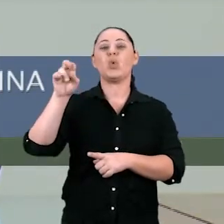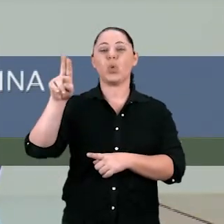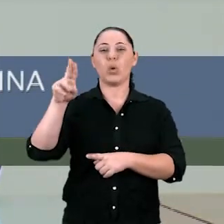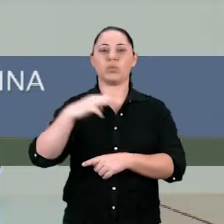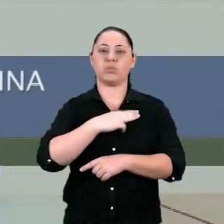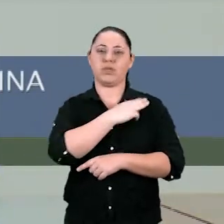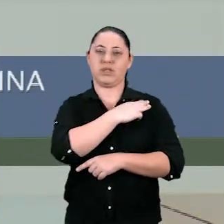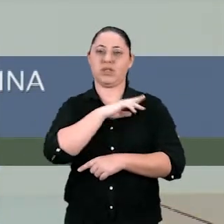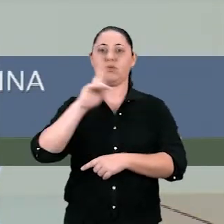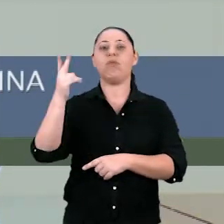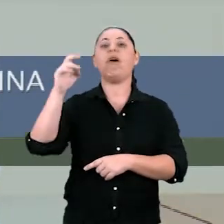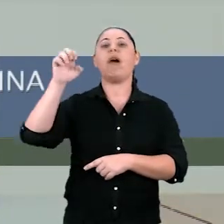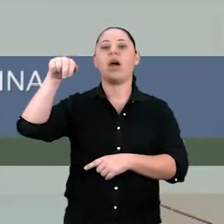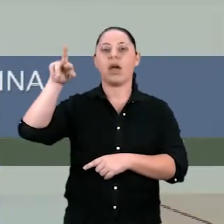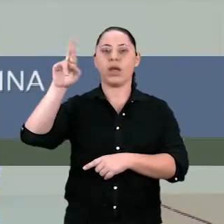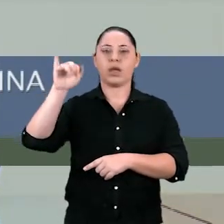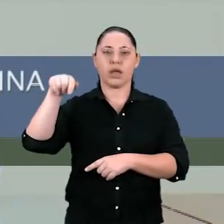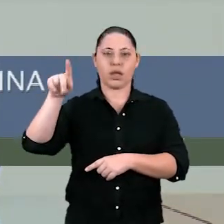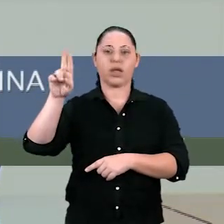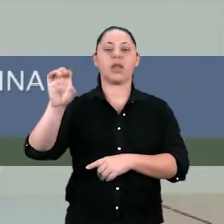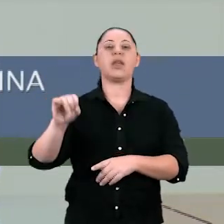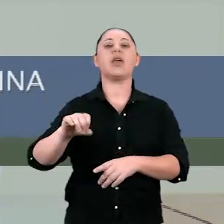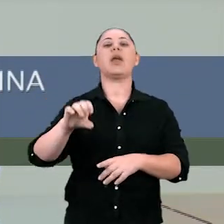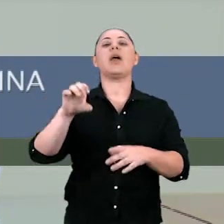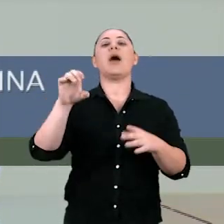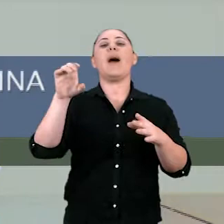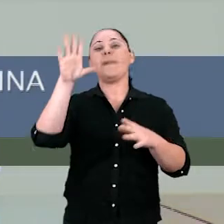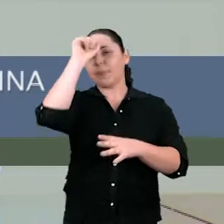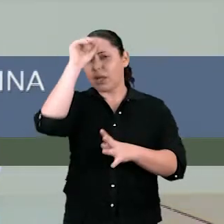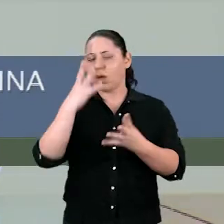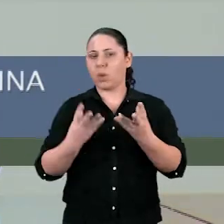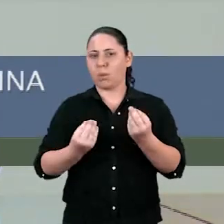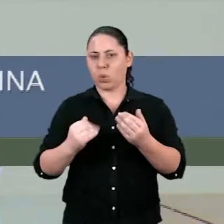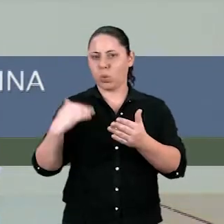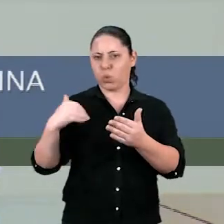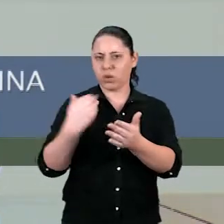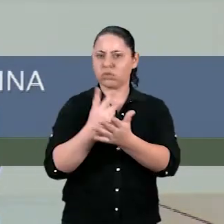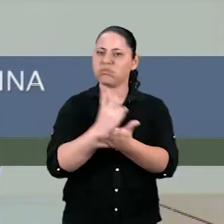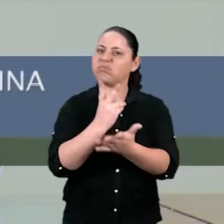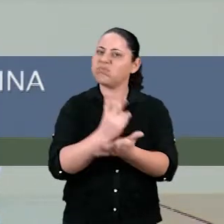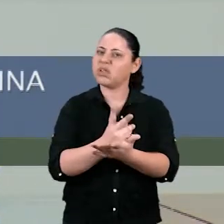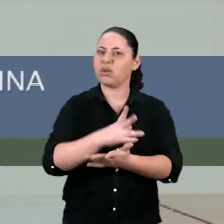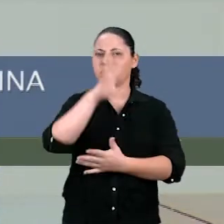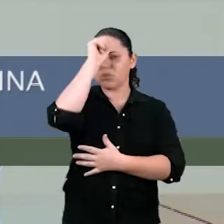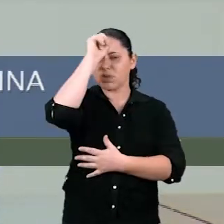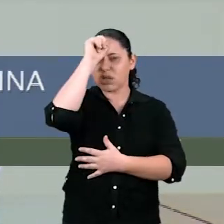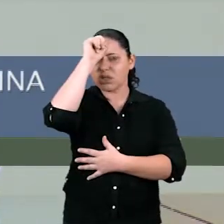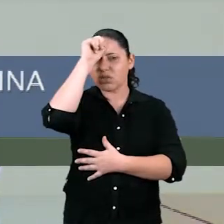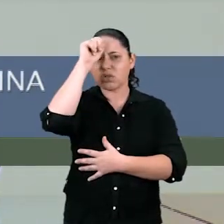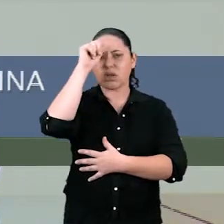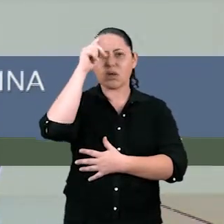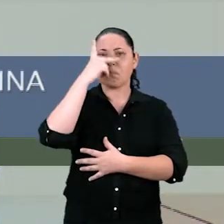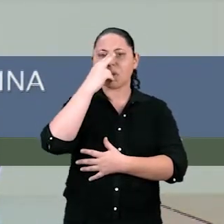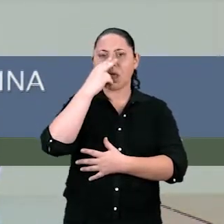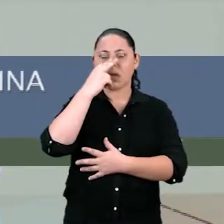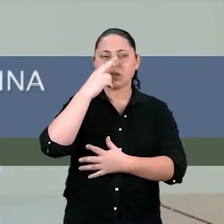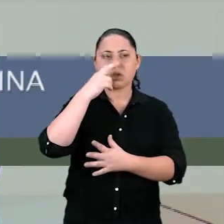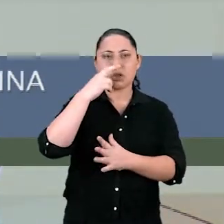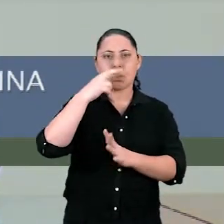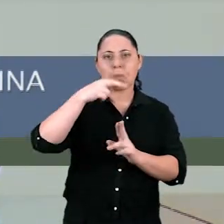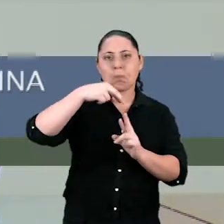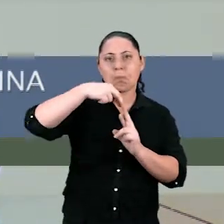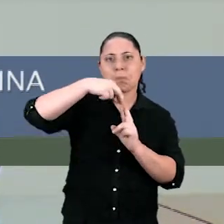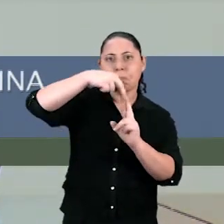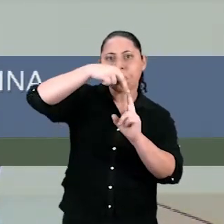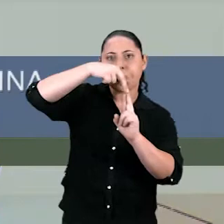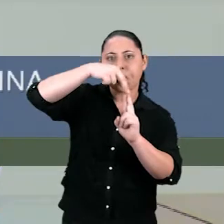Neves. Aprendi muito com Sua Excelência e aprendo muito, né, uma referência no direito eleitoral. E